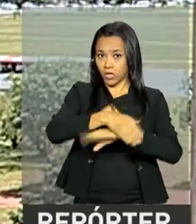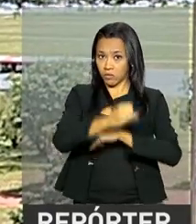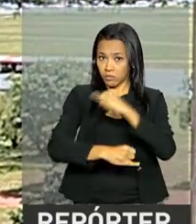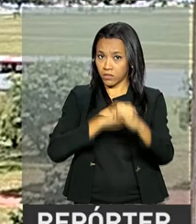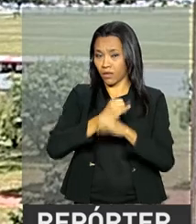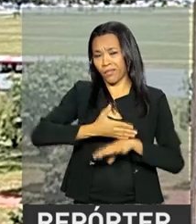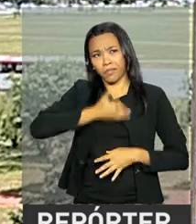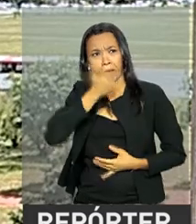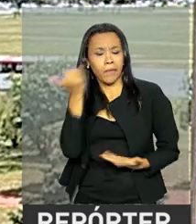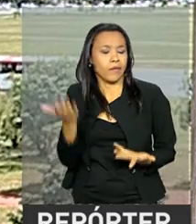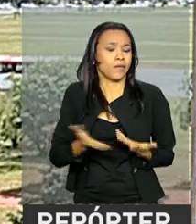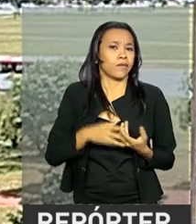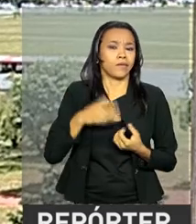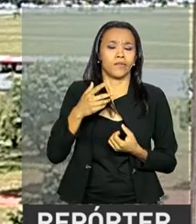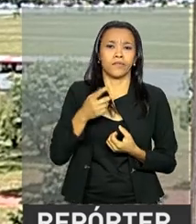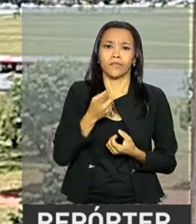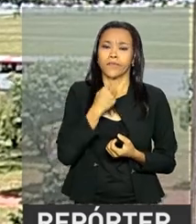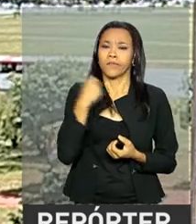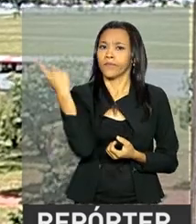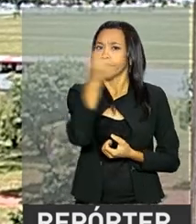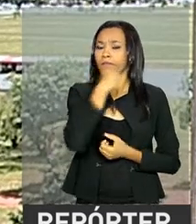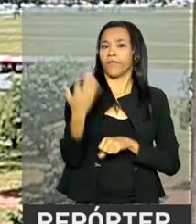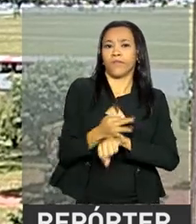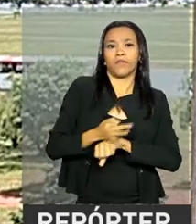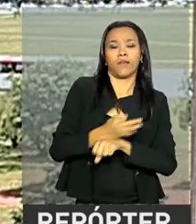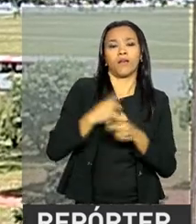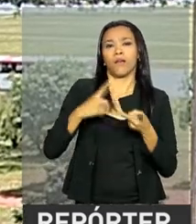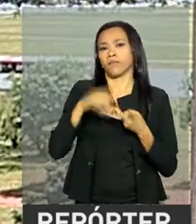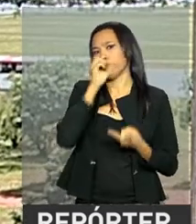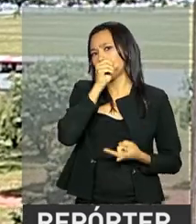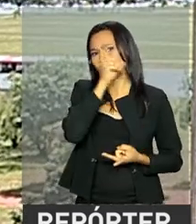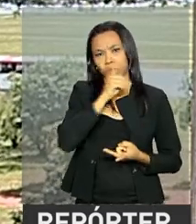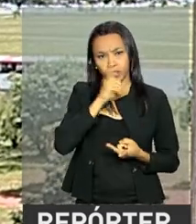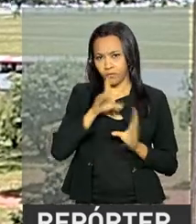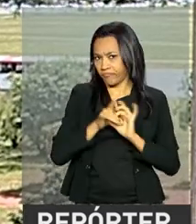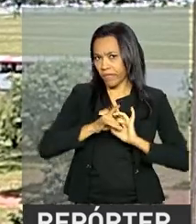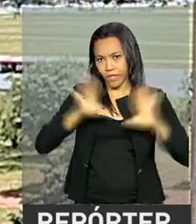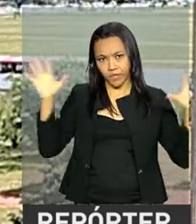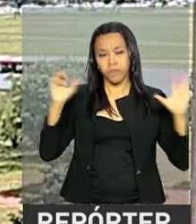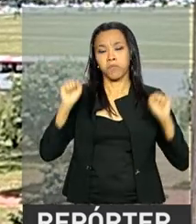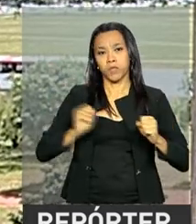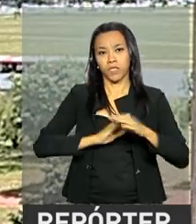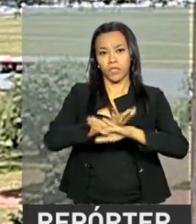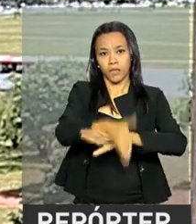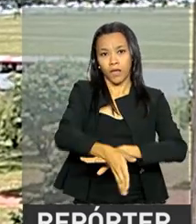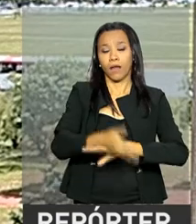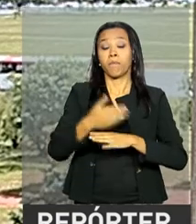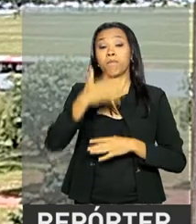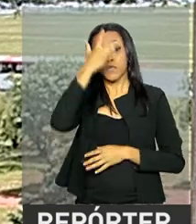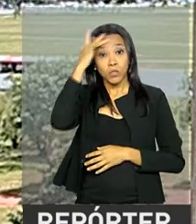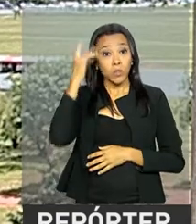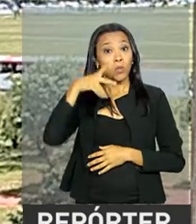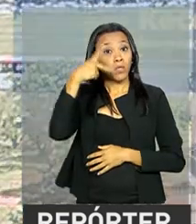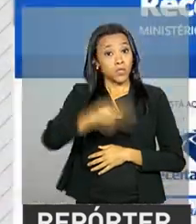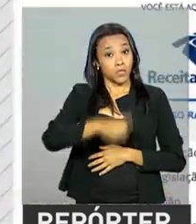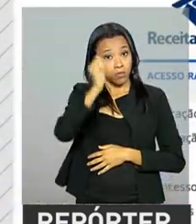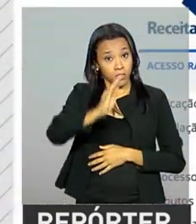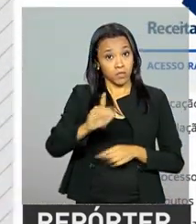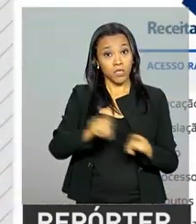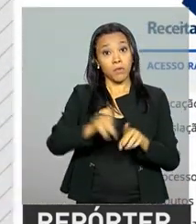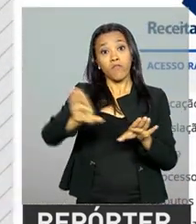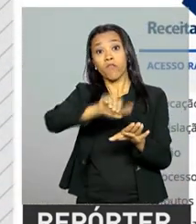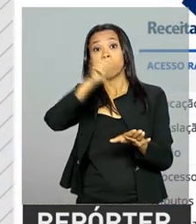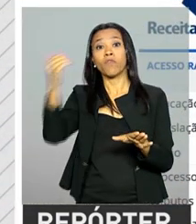de feriado e e finais de semana o serviço pode ser utilizado tanto por brasileiros quanto por estrangeiros